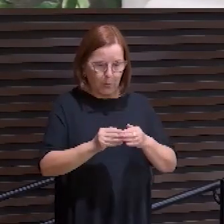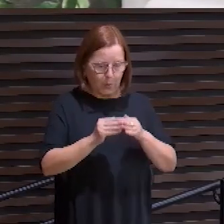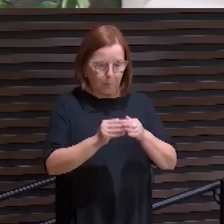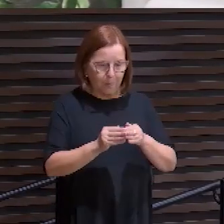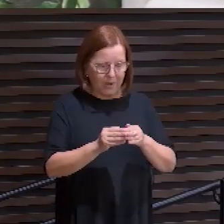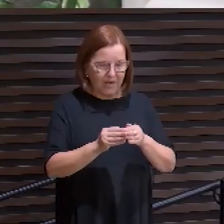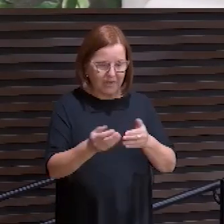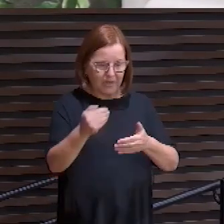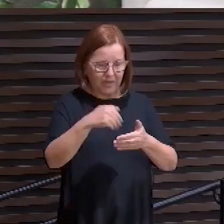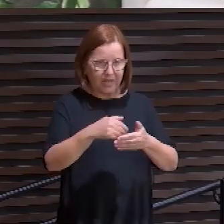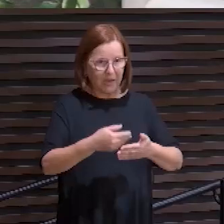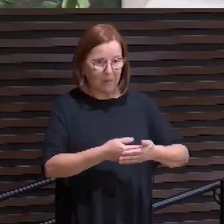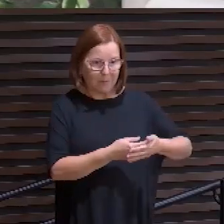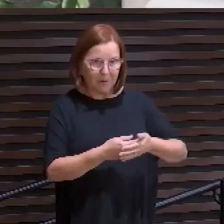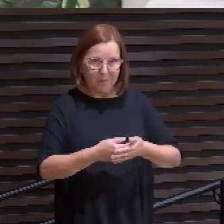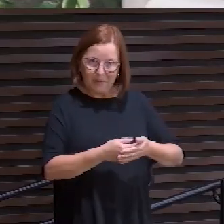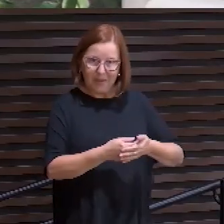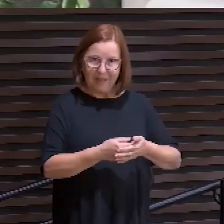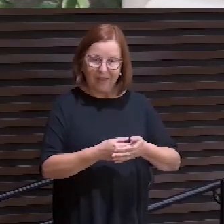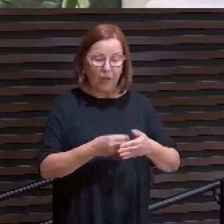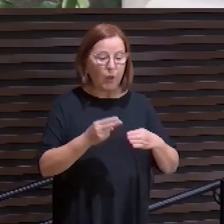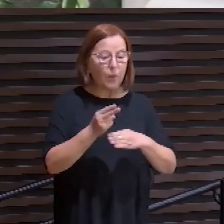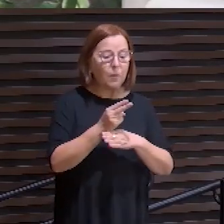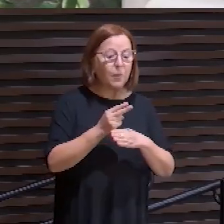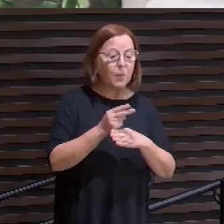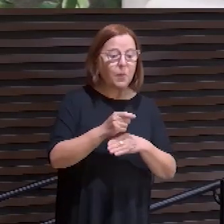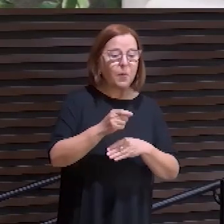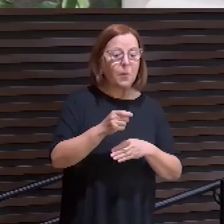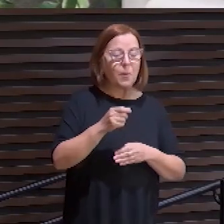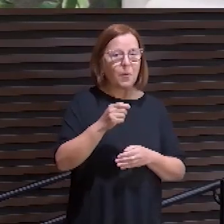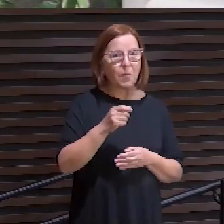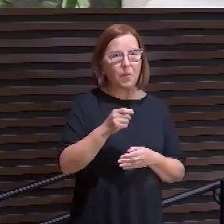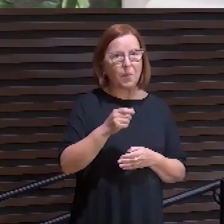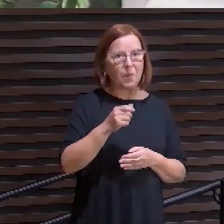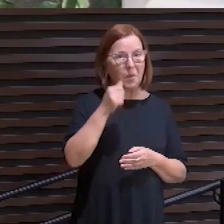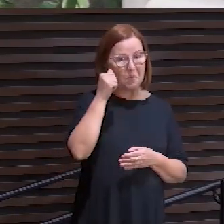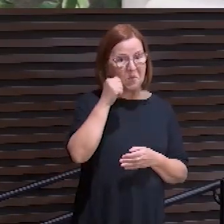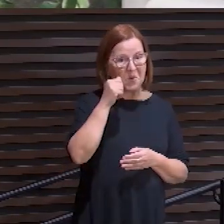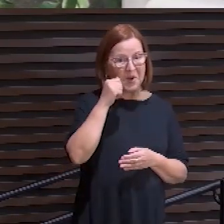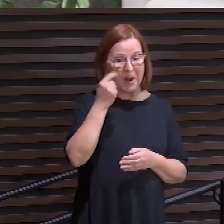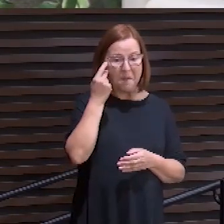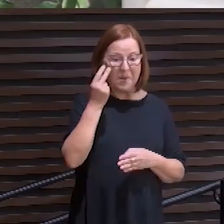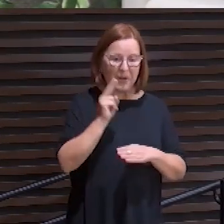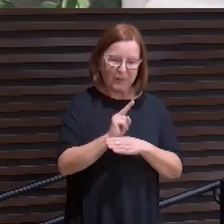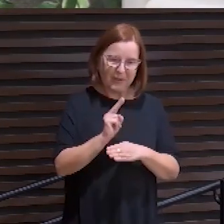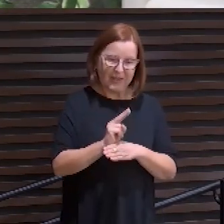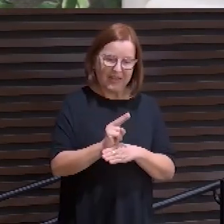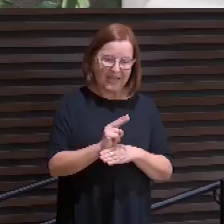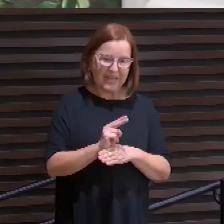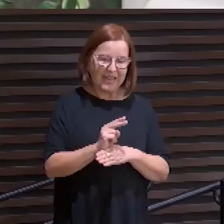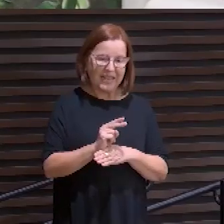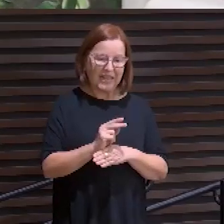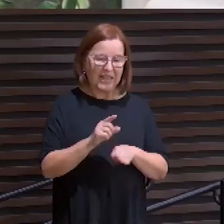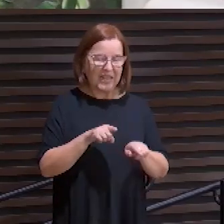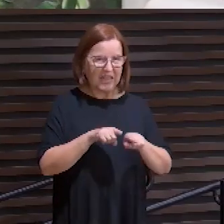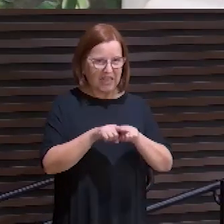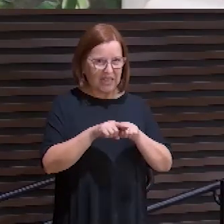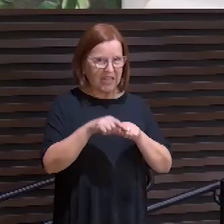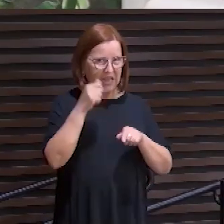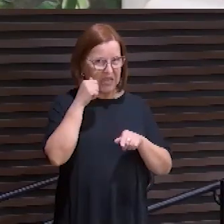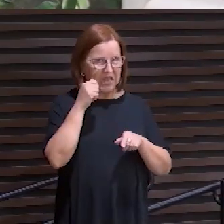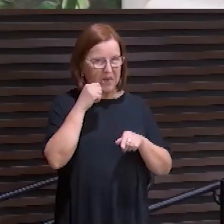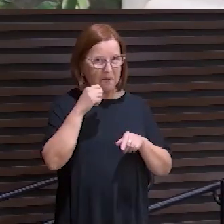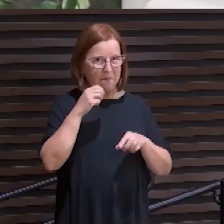ela procurou alguém para cuidar, e a sua irmã Miriam ofereceu a própria mãe, porque